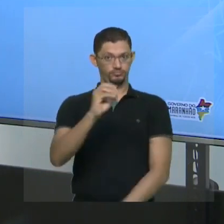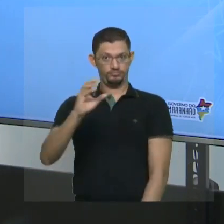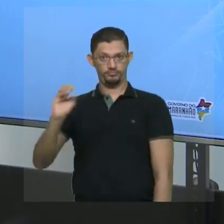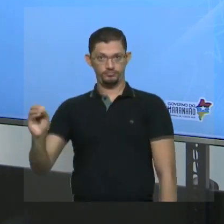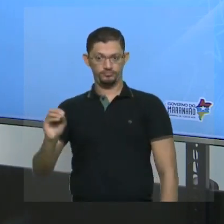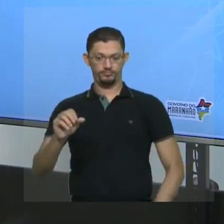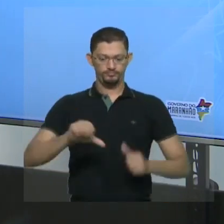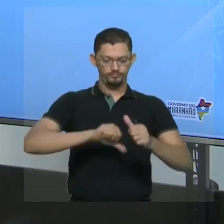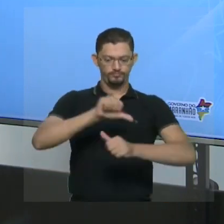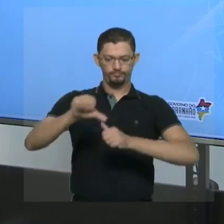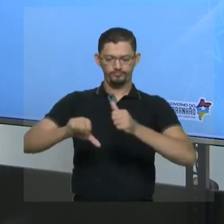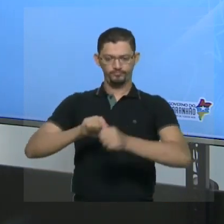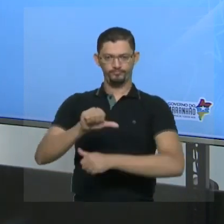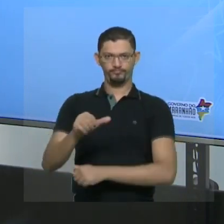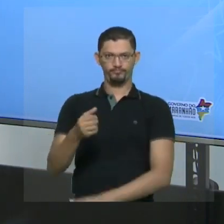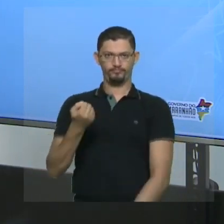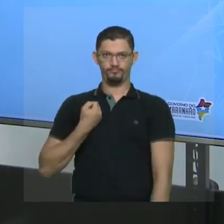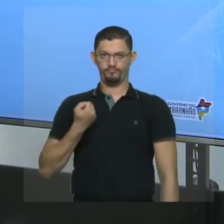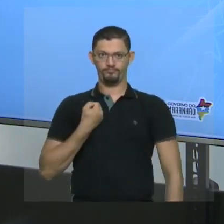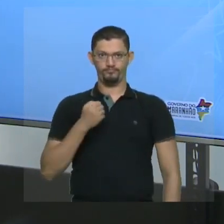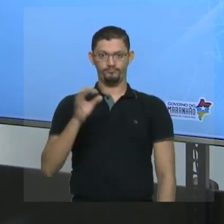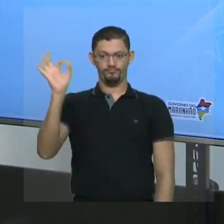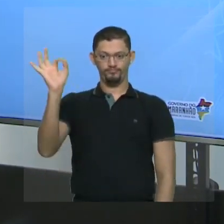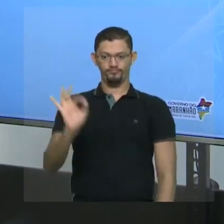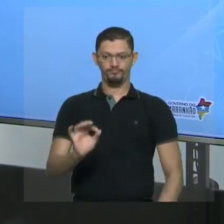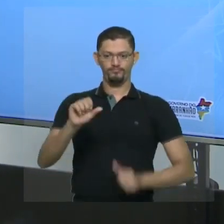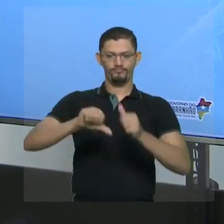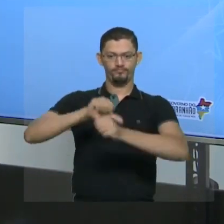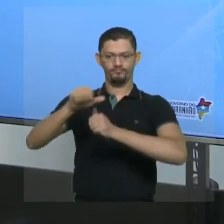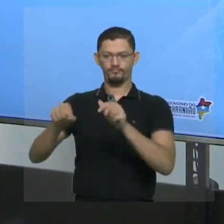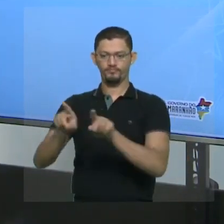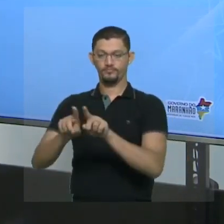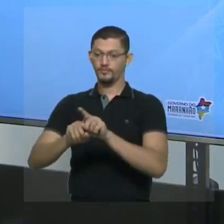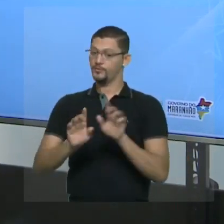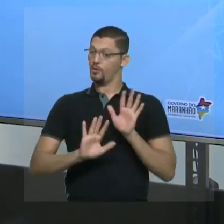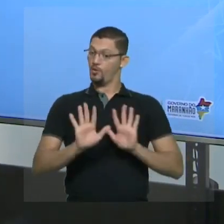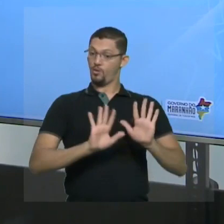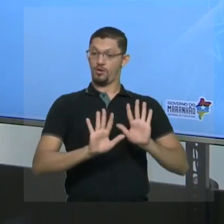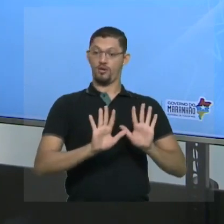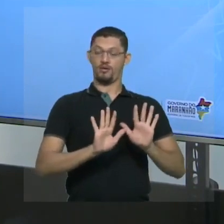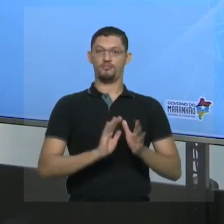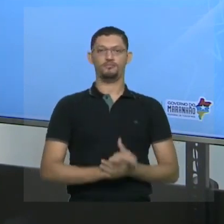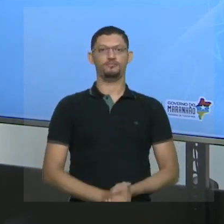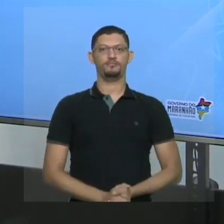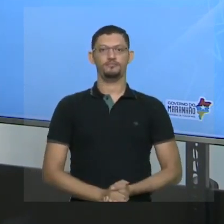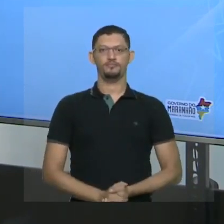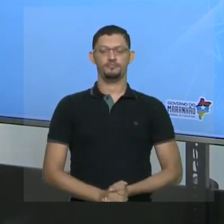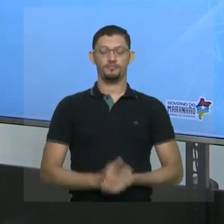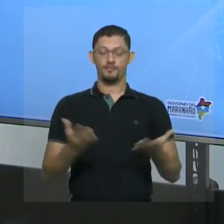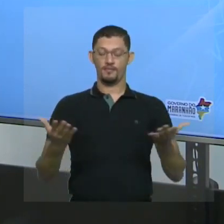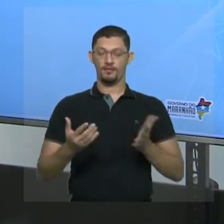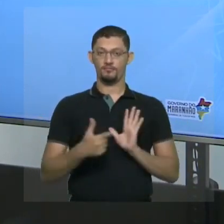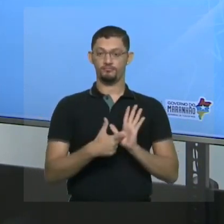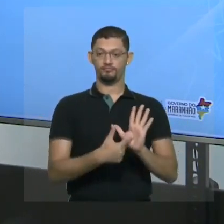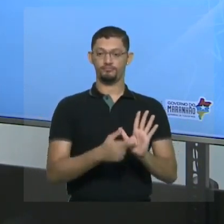e altero esse referencial, a porcentagem ela vai ser alterada. Então, cuidado com isso. A gente vai trabalhar